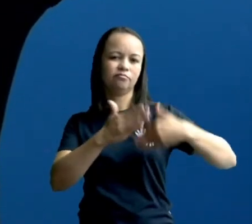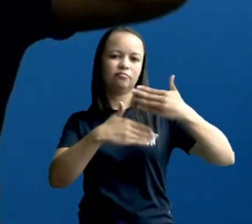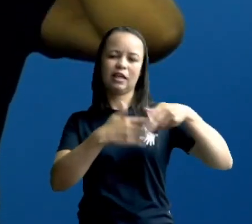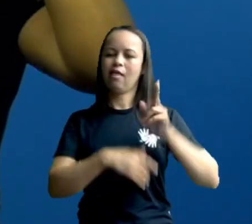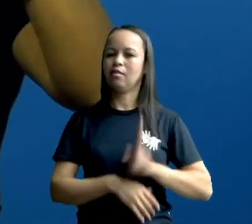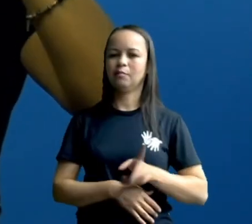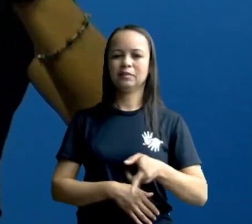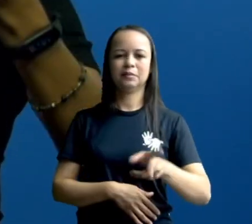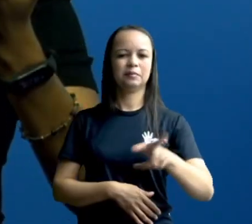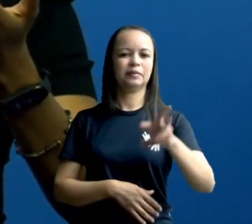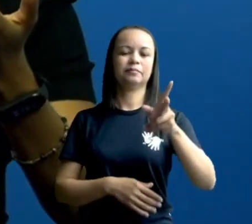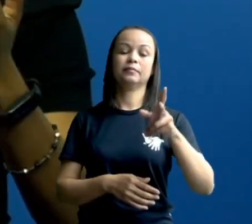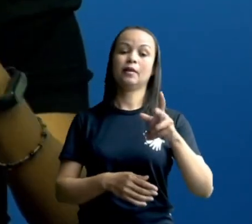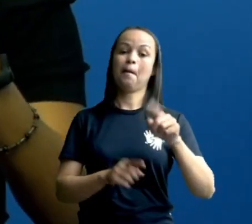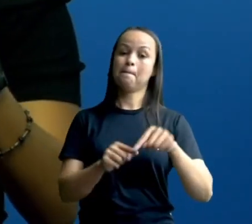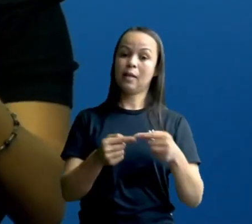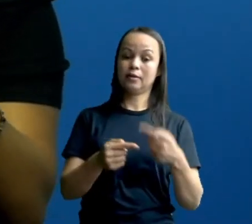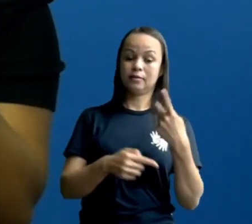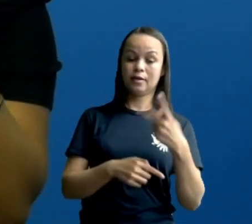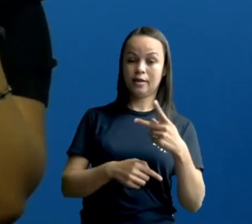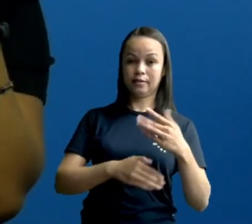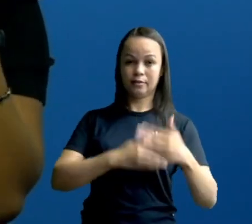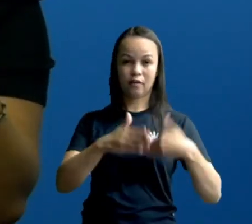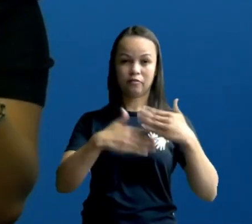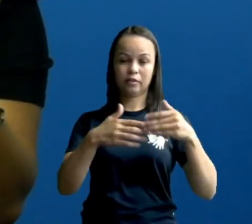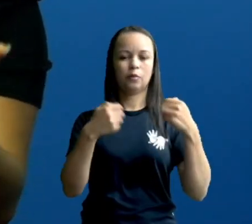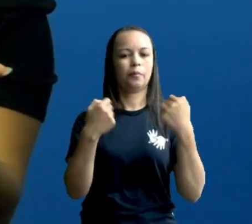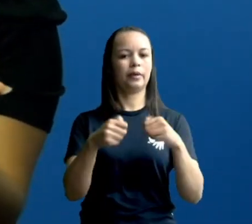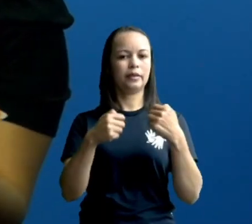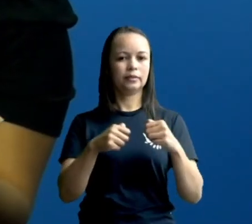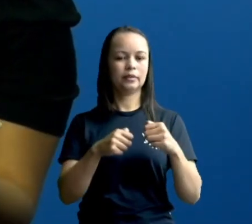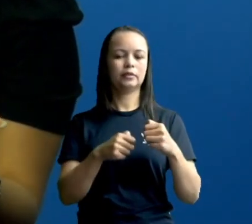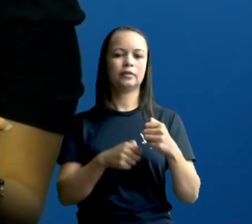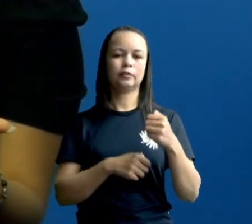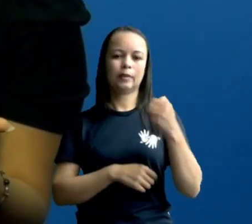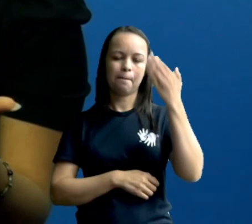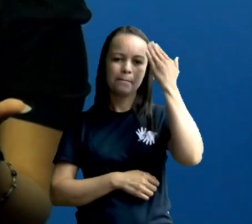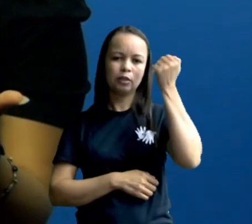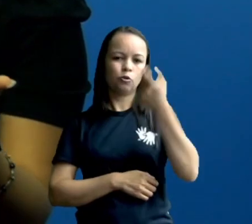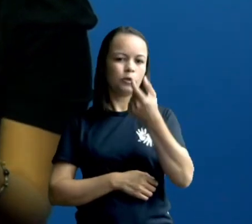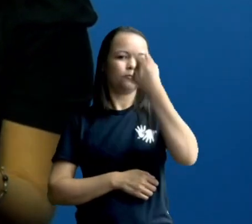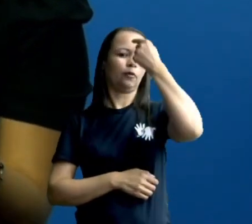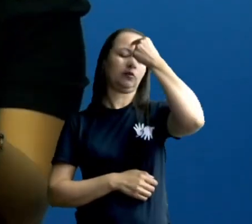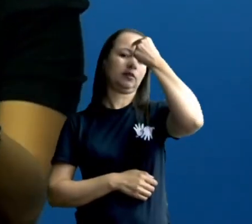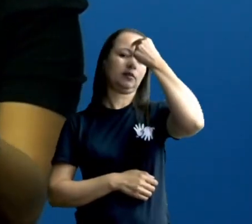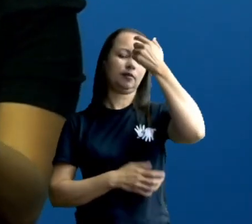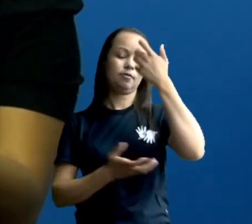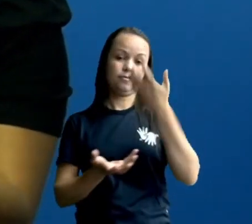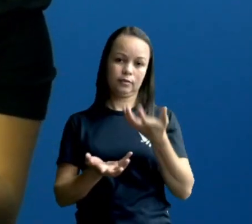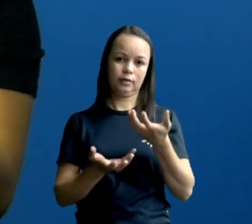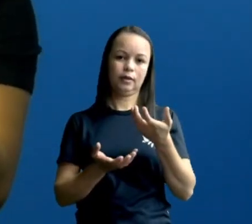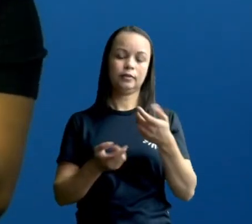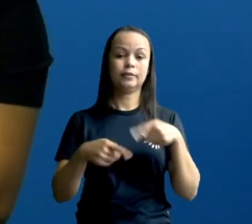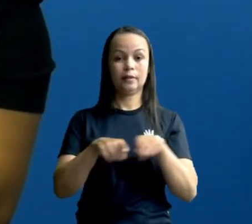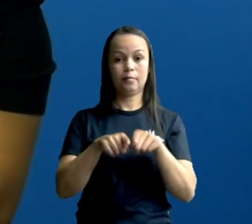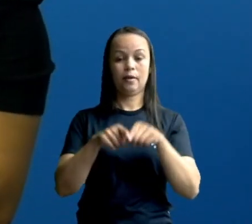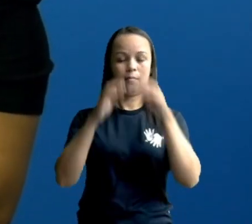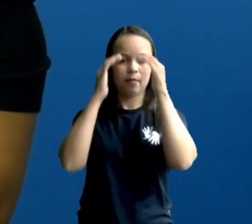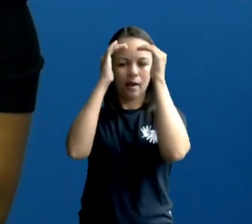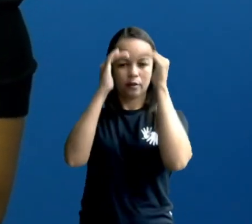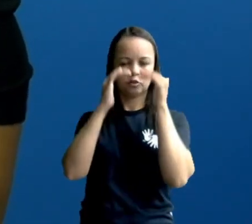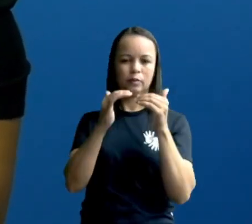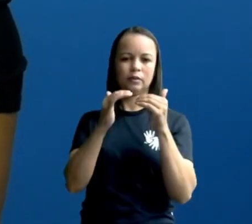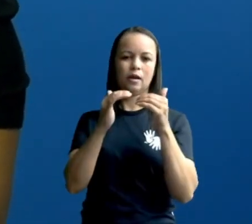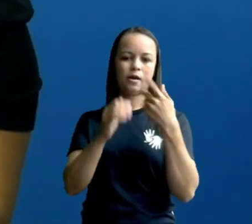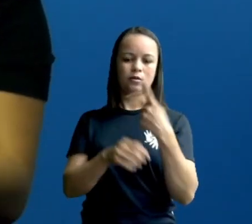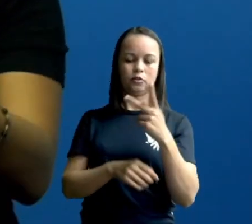avançando. Agora, esse avanço precisa ser com sabedoria. Até também para respeitar a sua